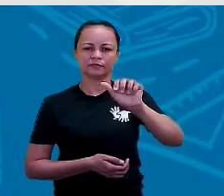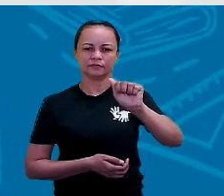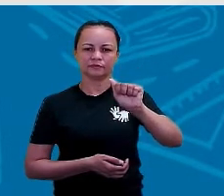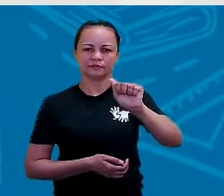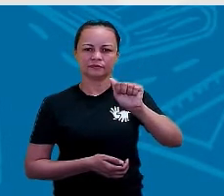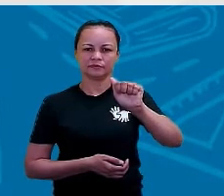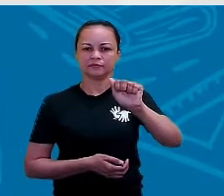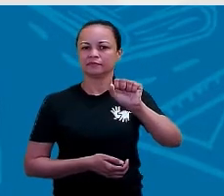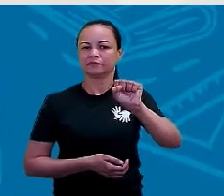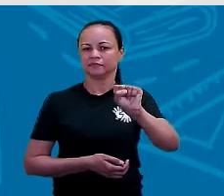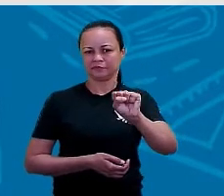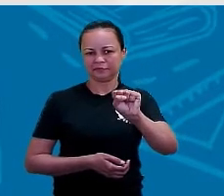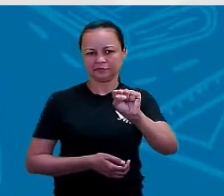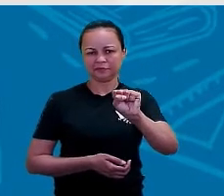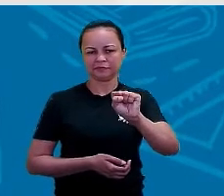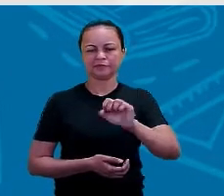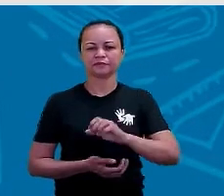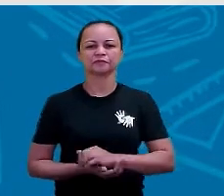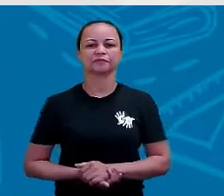S.